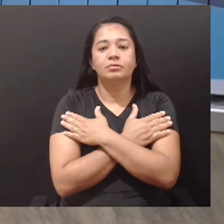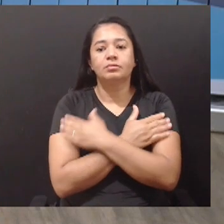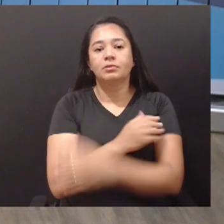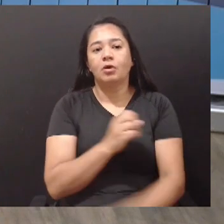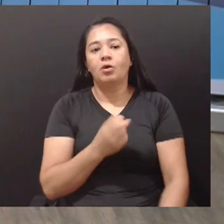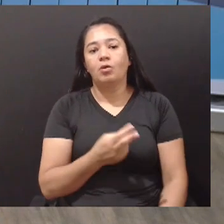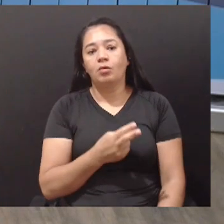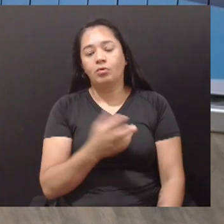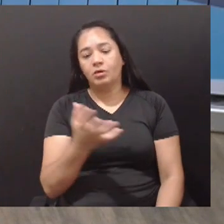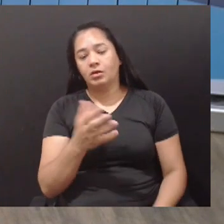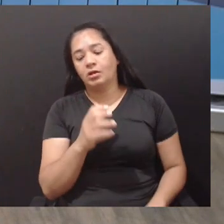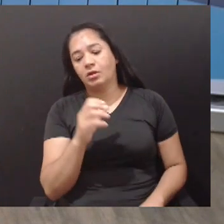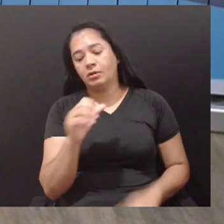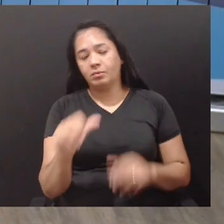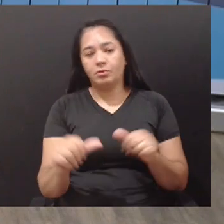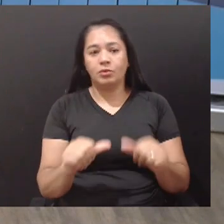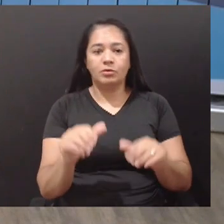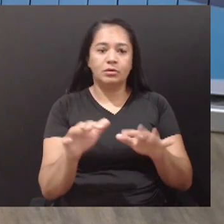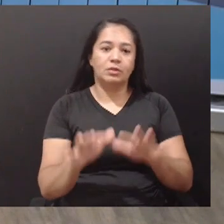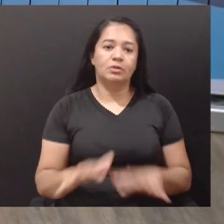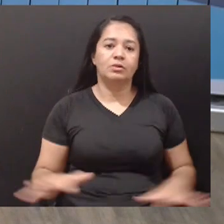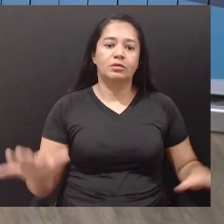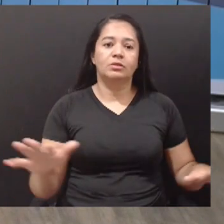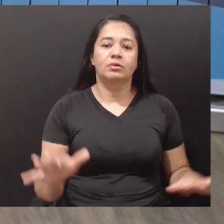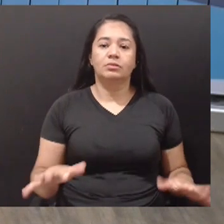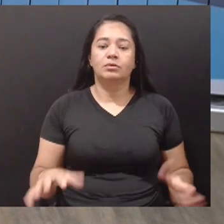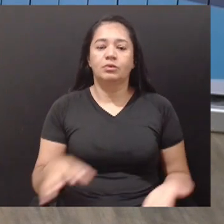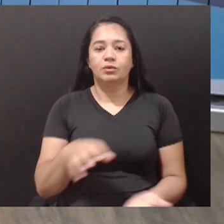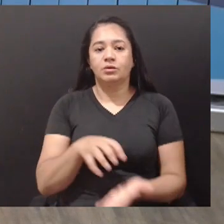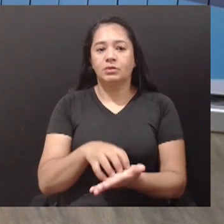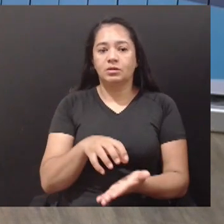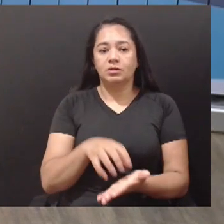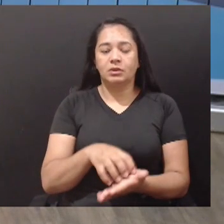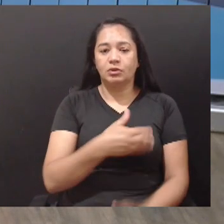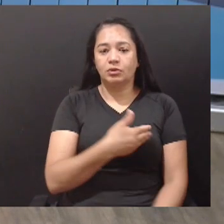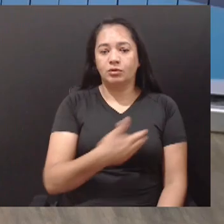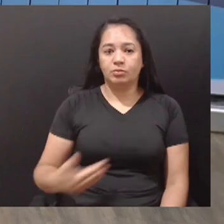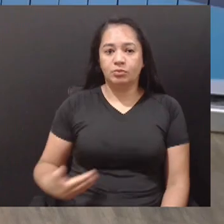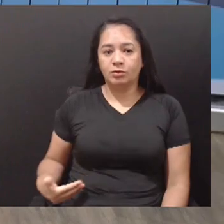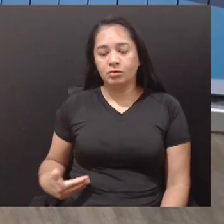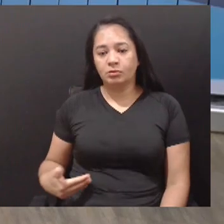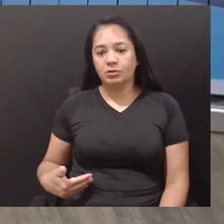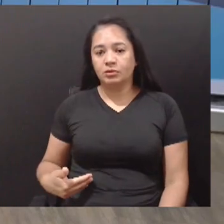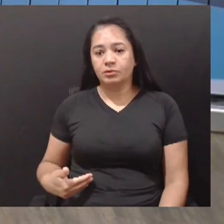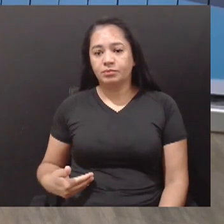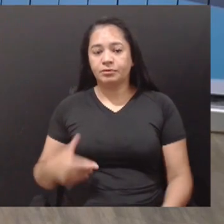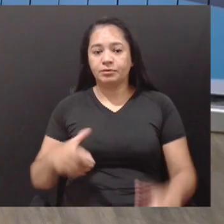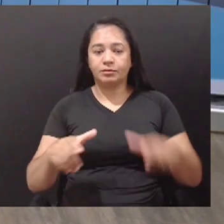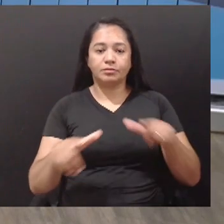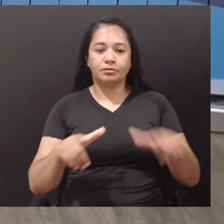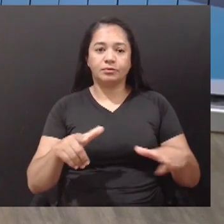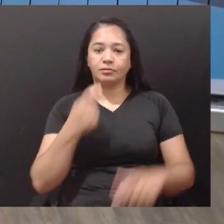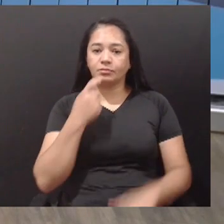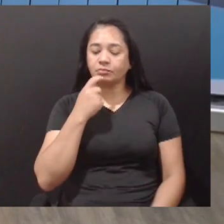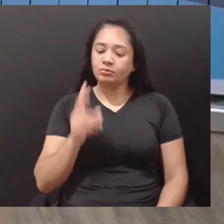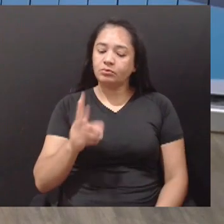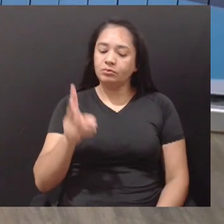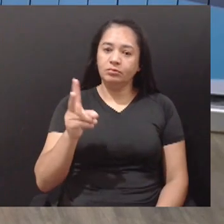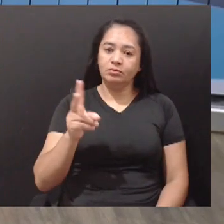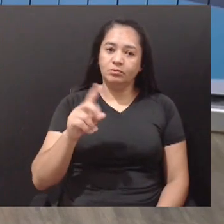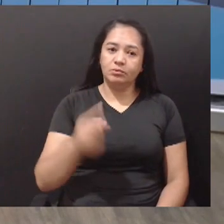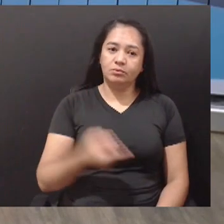quer mudar de área. O Centro Público de Apoio ao Trabalhador de Campinas continua com mais de 1.000